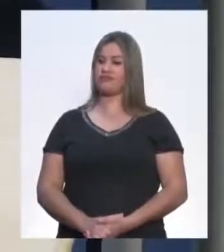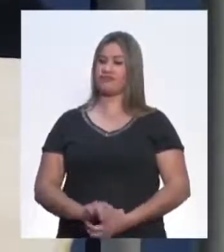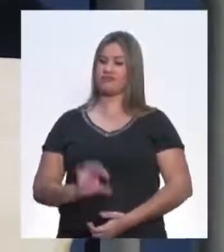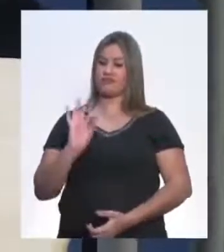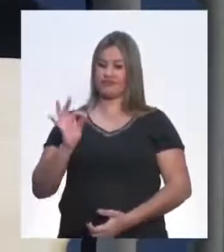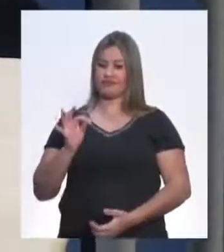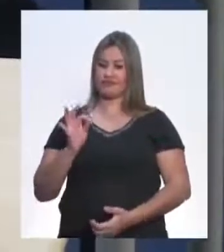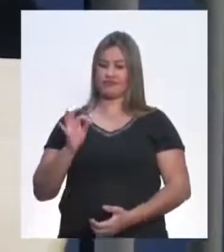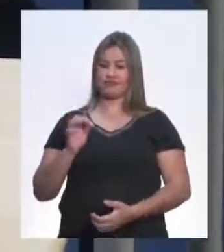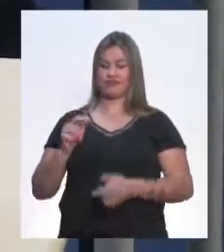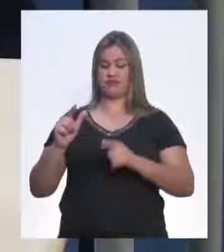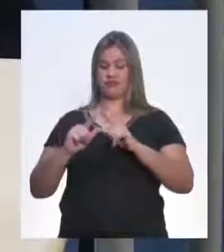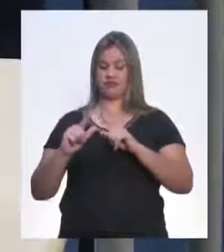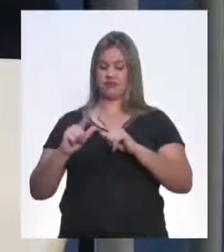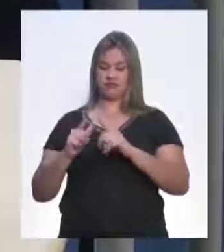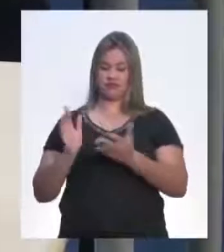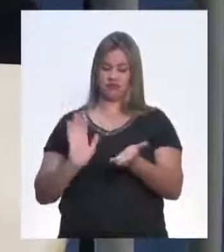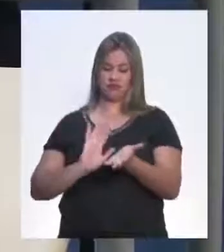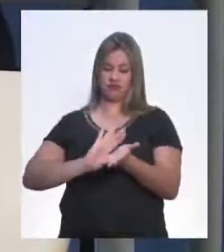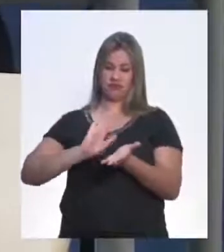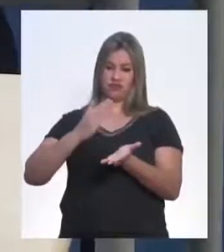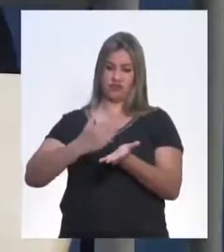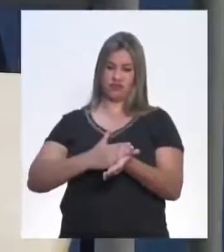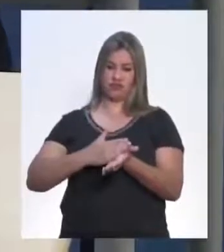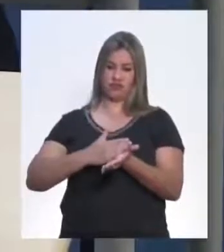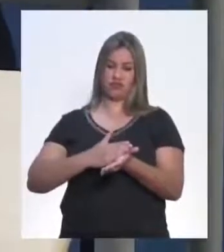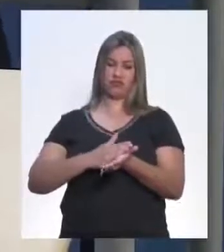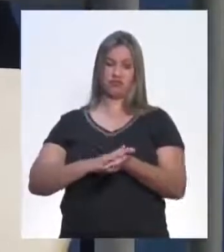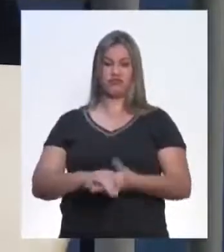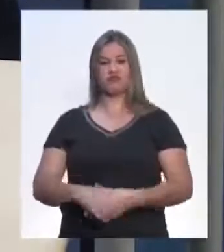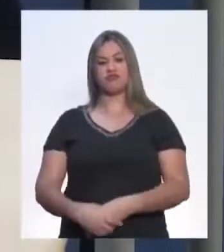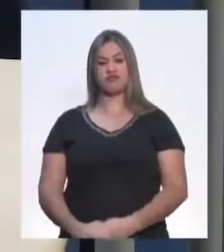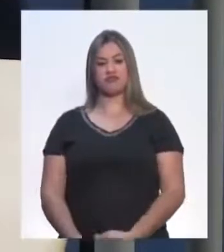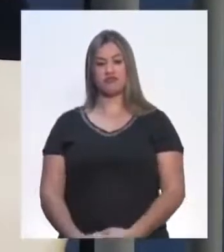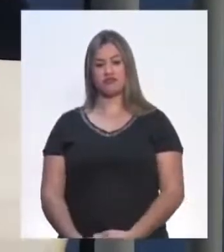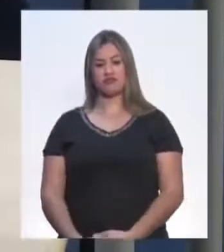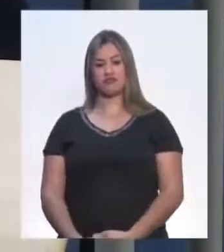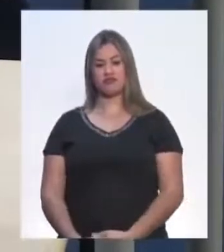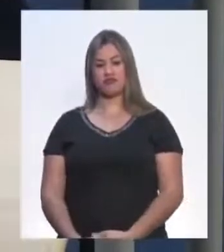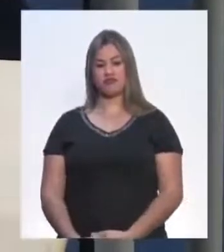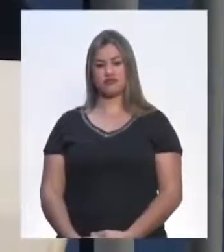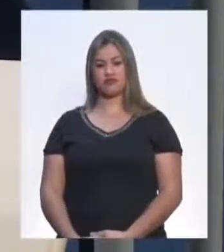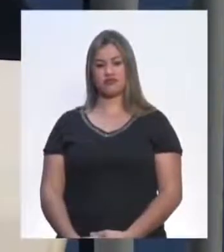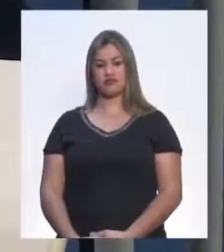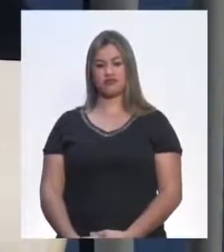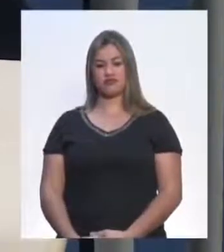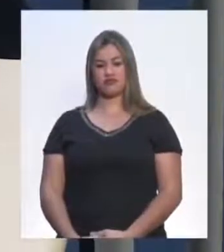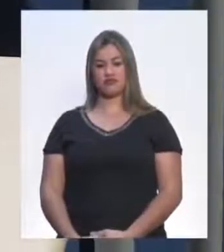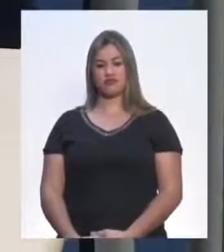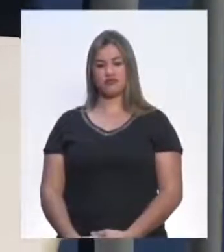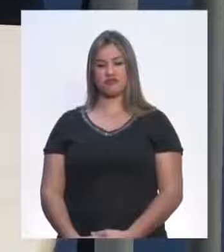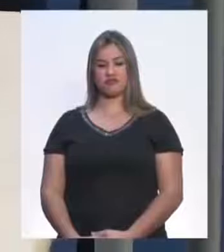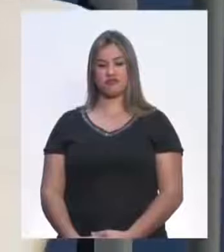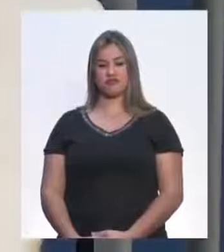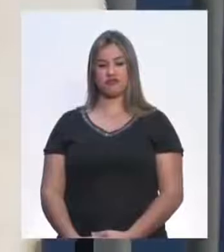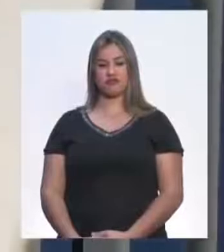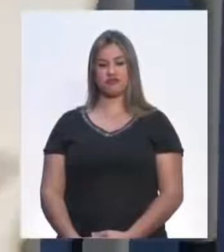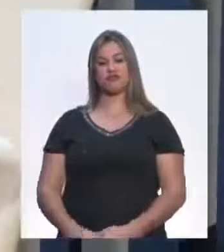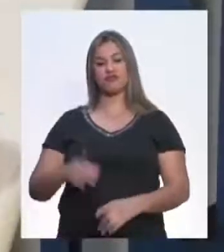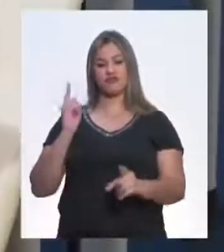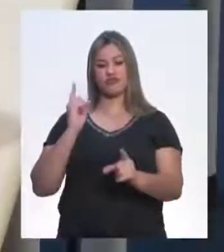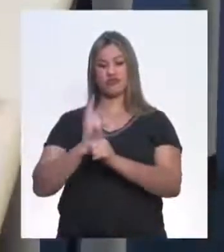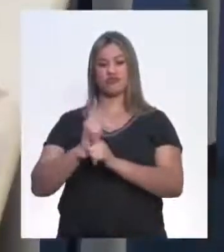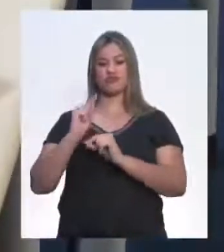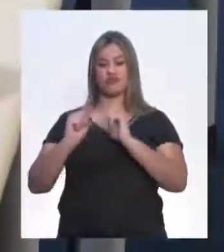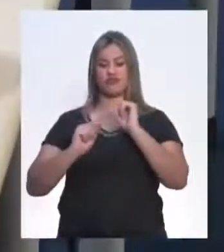um triângulo normal, dobrei aqui, ó, como se fosse o quadrado inteiro. Dobrei ele aqui ao meio. O que que eu encontro aqui, ó? Se